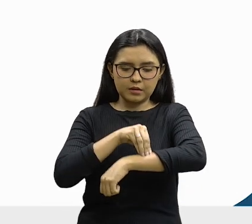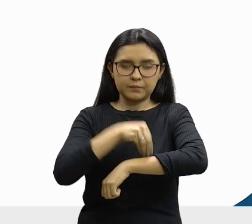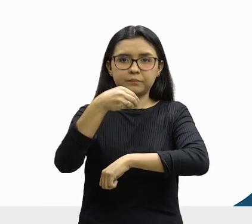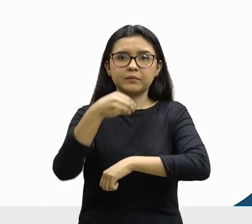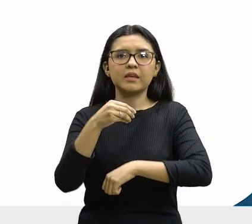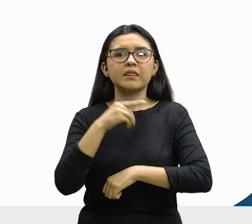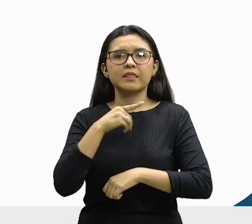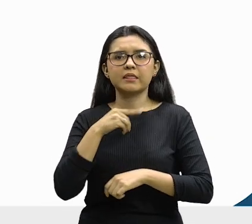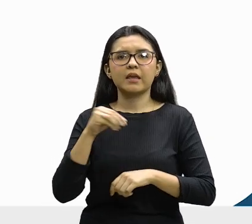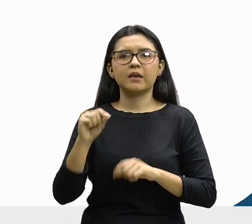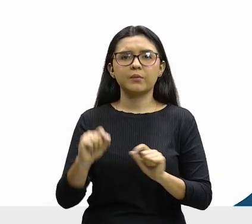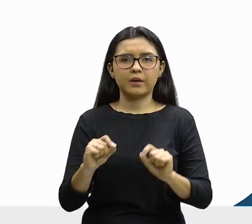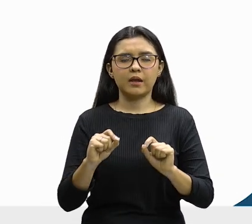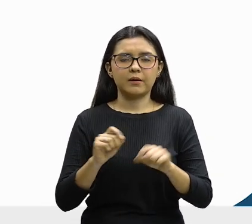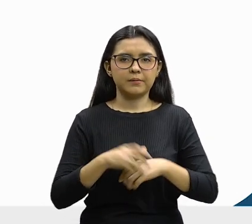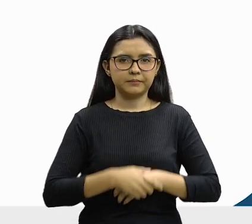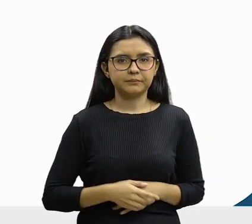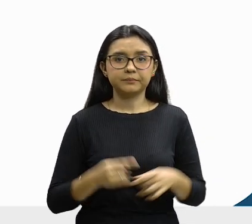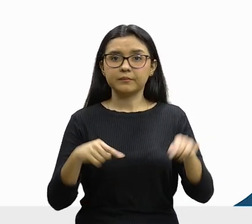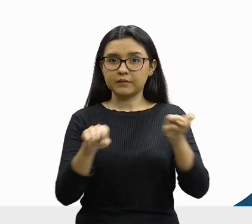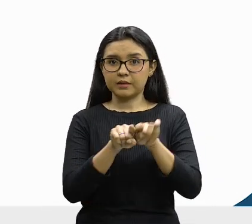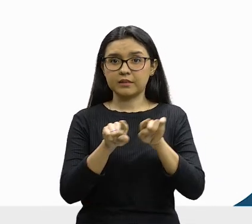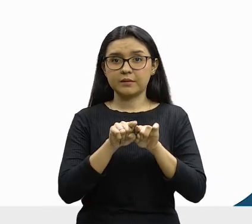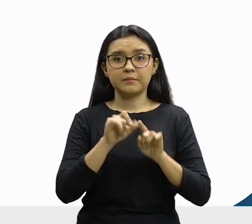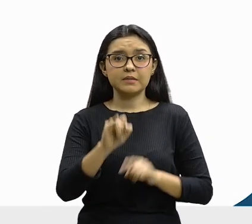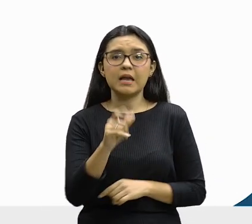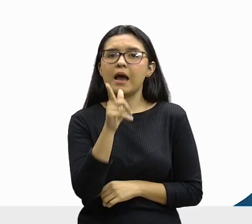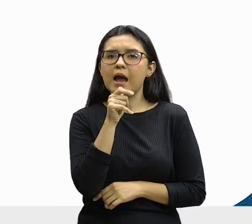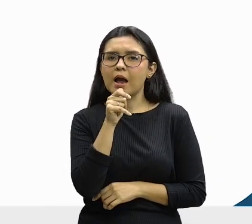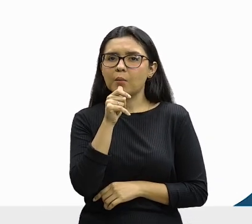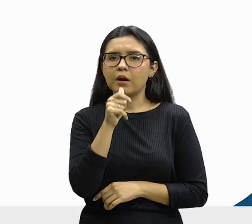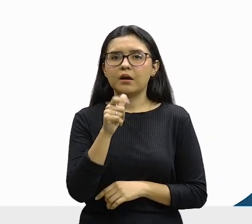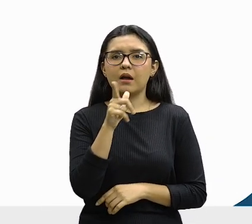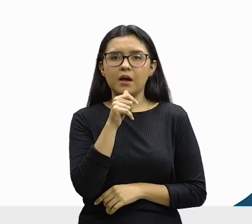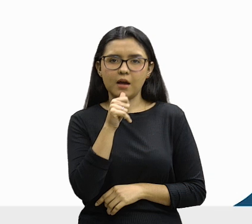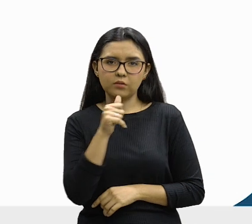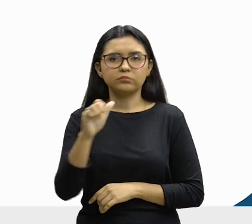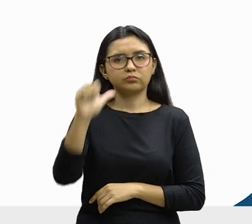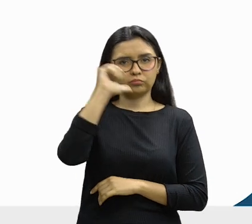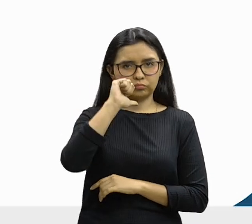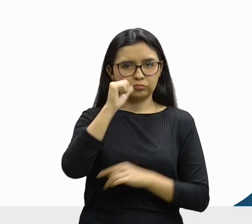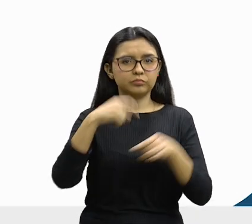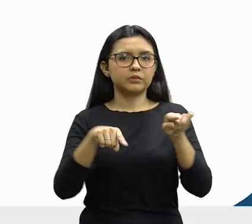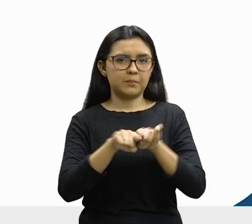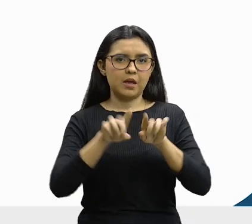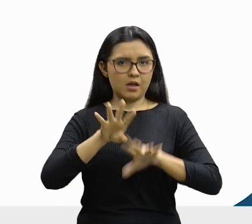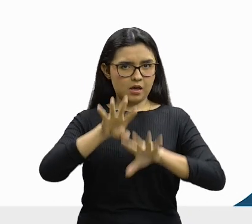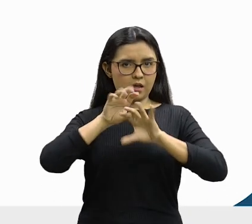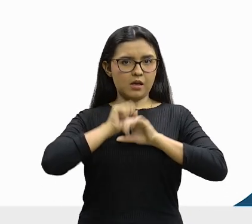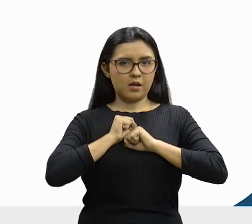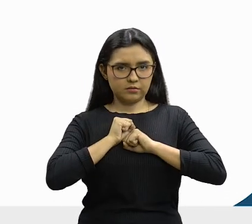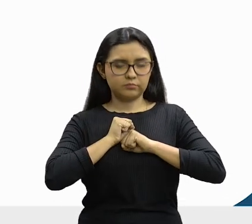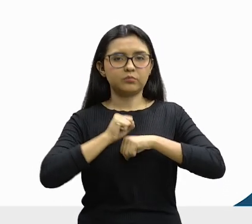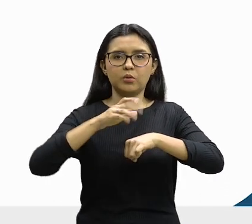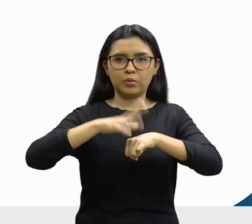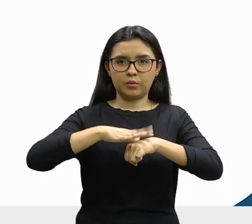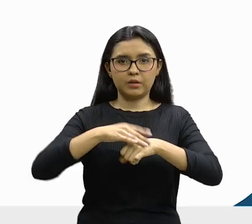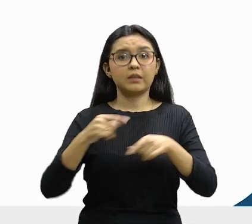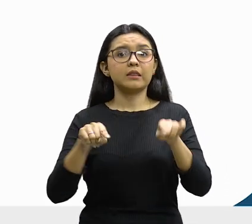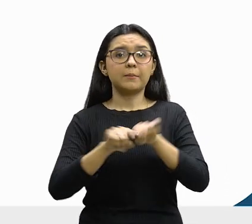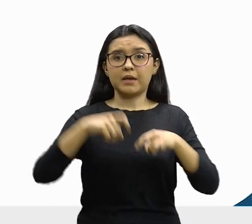contaminado, bacterioses transmitidas por ingestão de água contaminada ou bacterioses transmitidas por relação